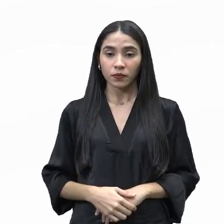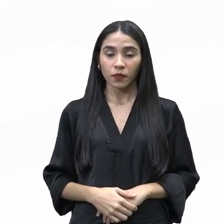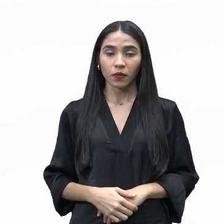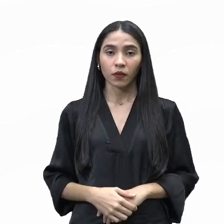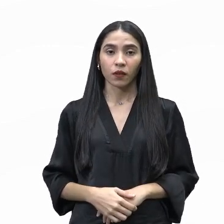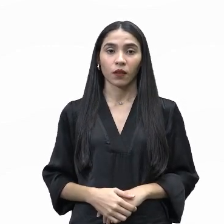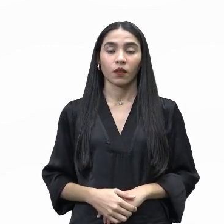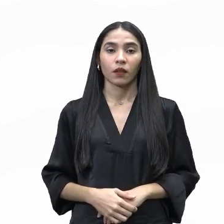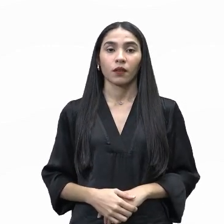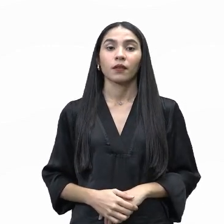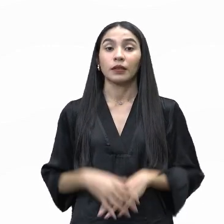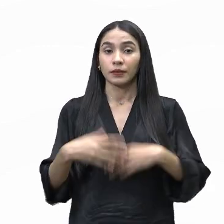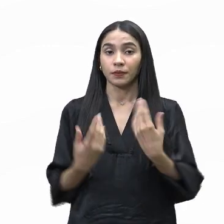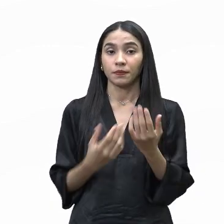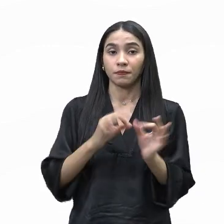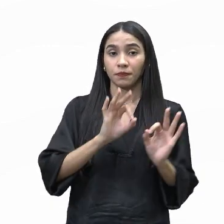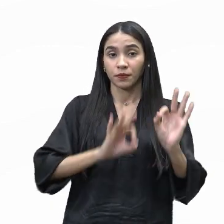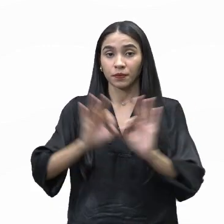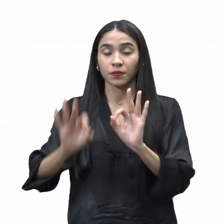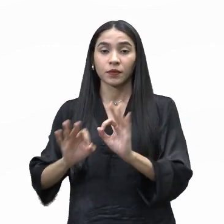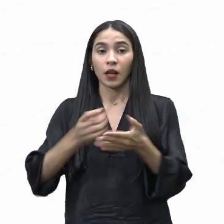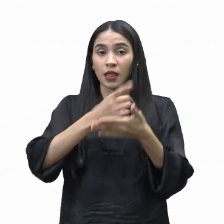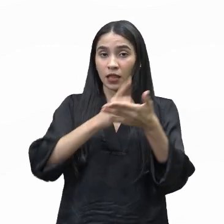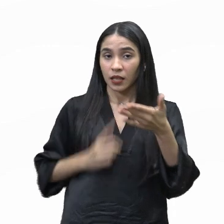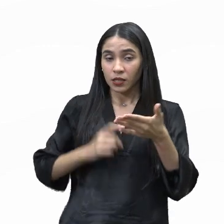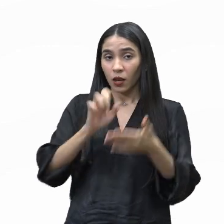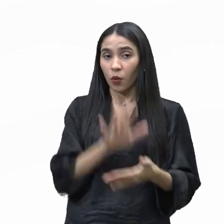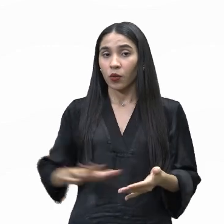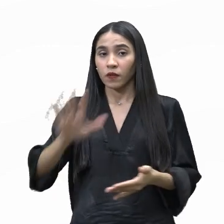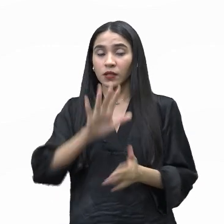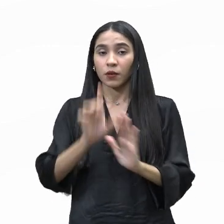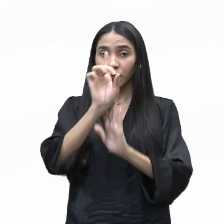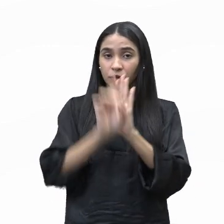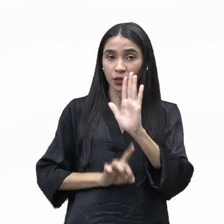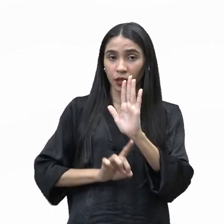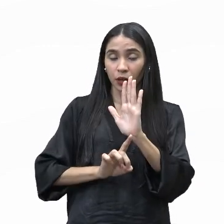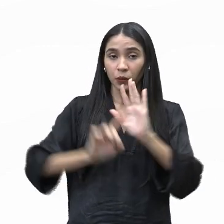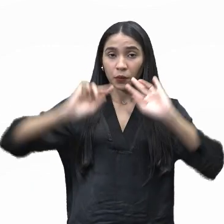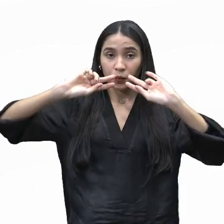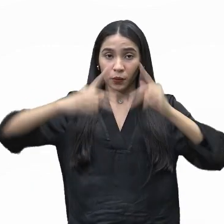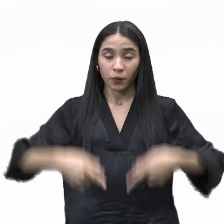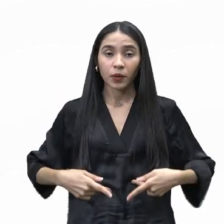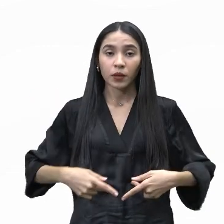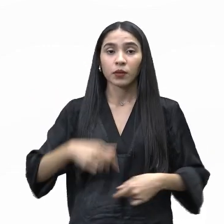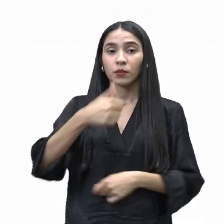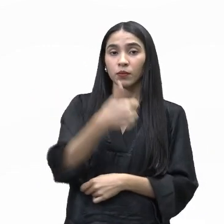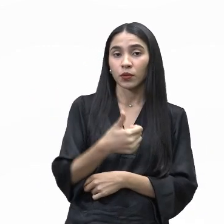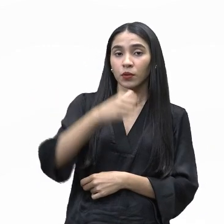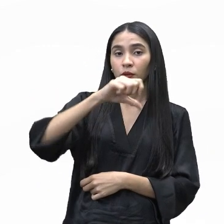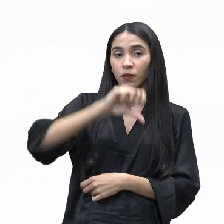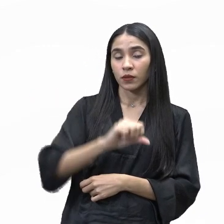foi chamada elaboração da Declaração Universal dos Direitos Humanos, em